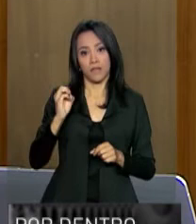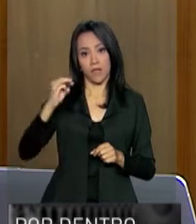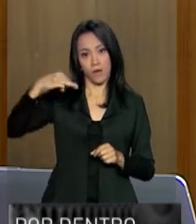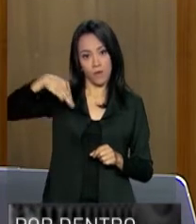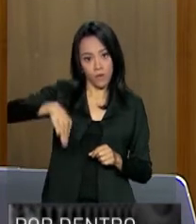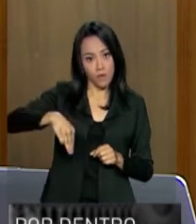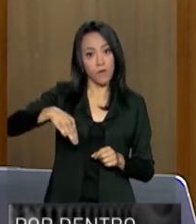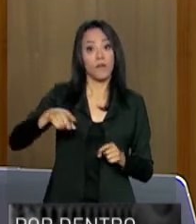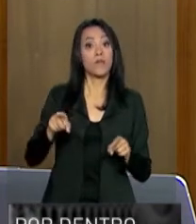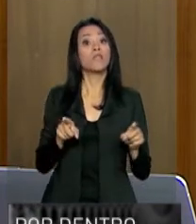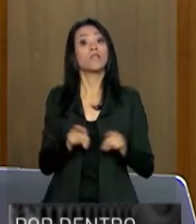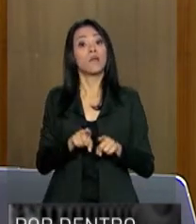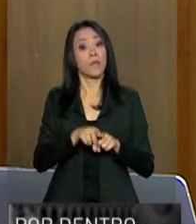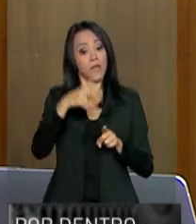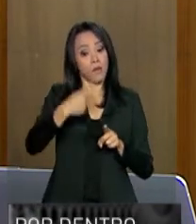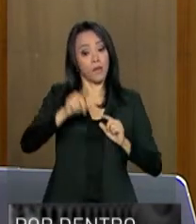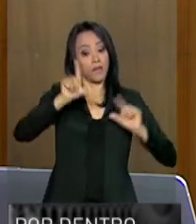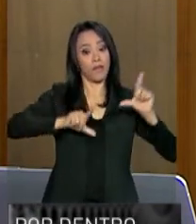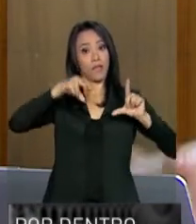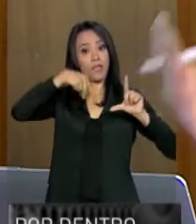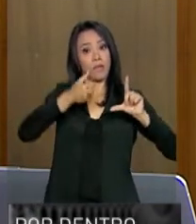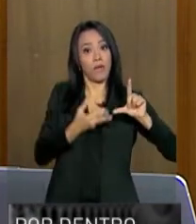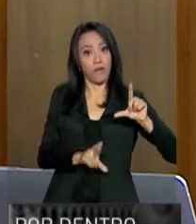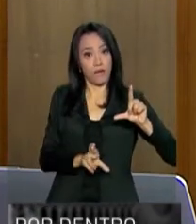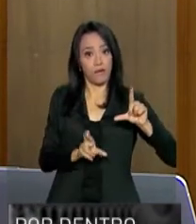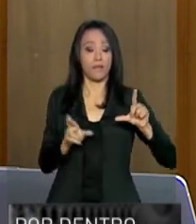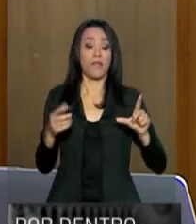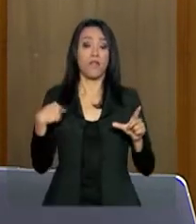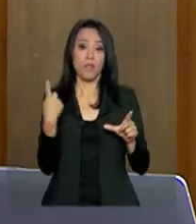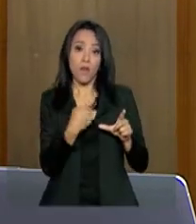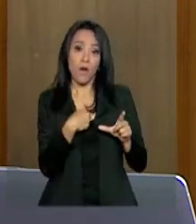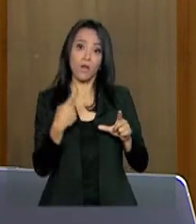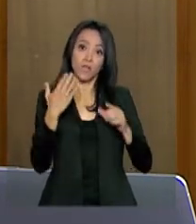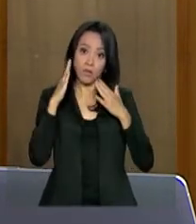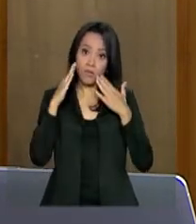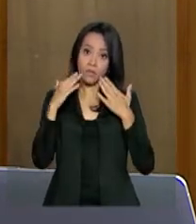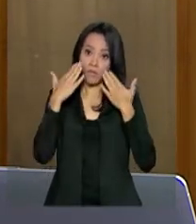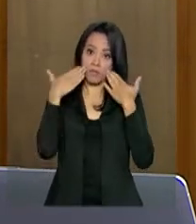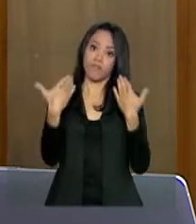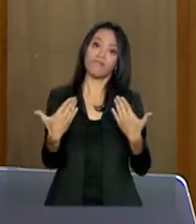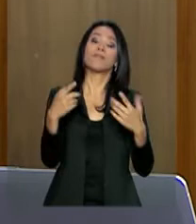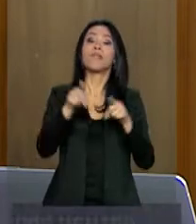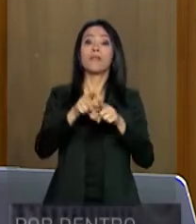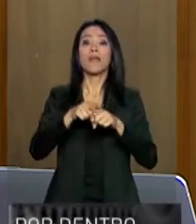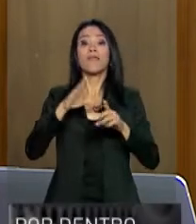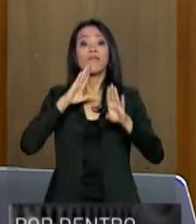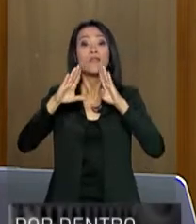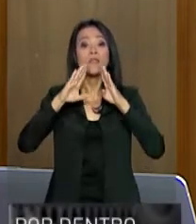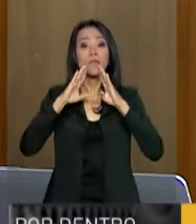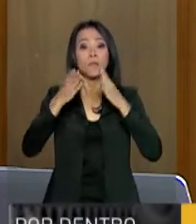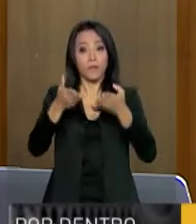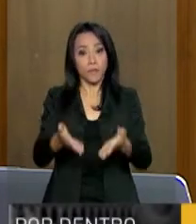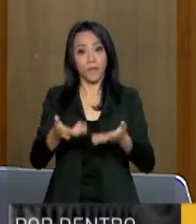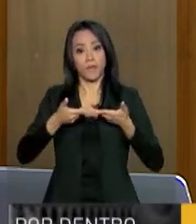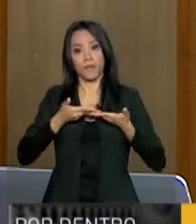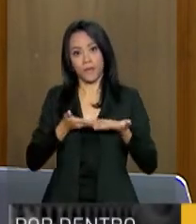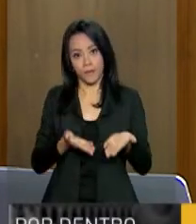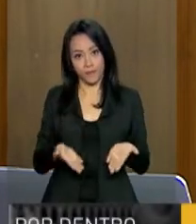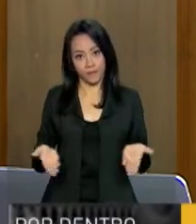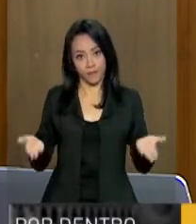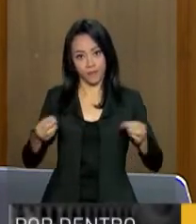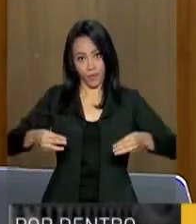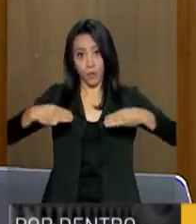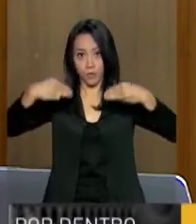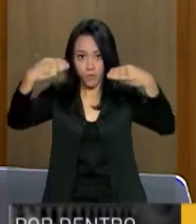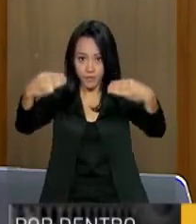da república com a tv nbr nós estamos ao vivo também pelo facebook do ministério da ciência tecnologia e